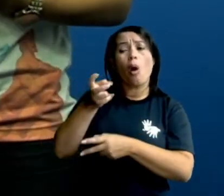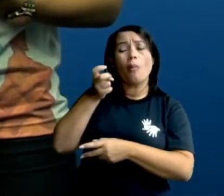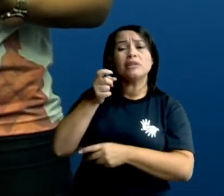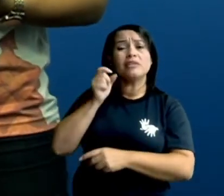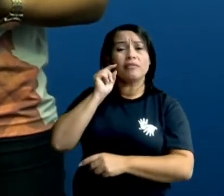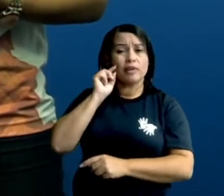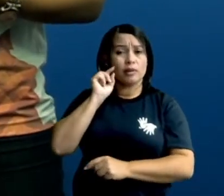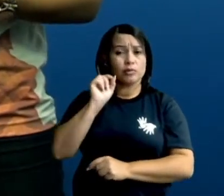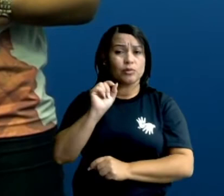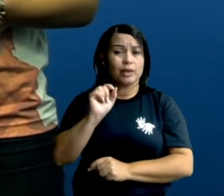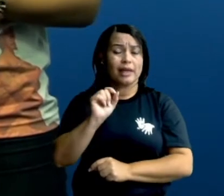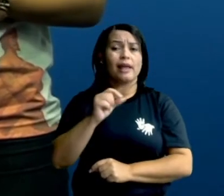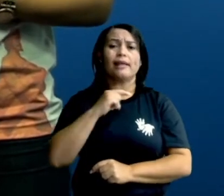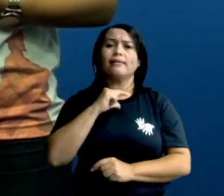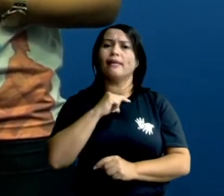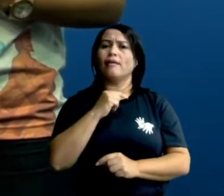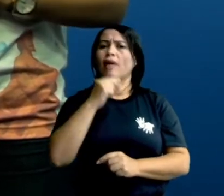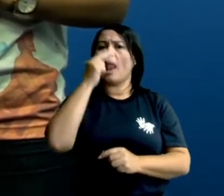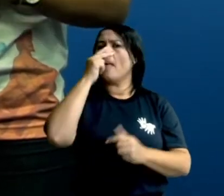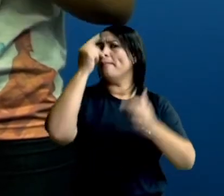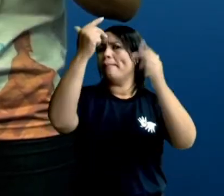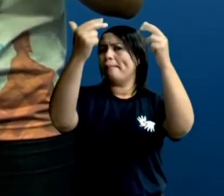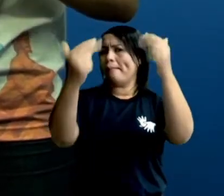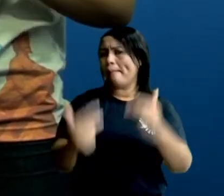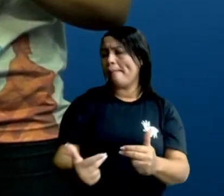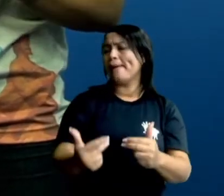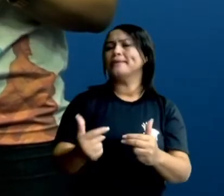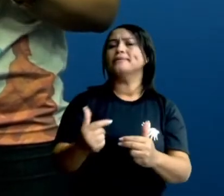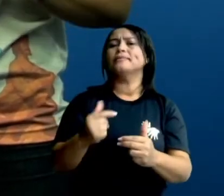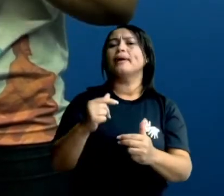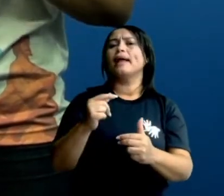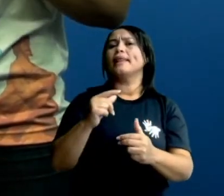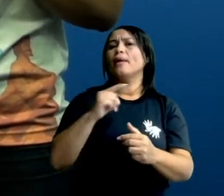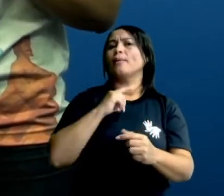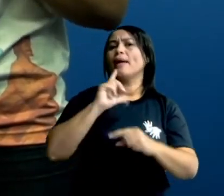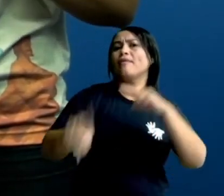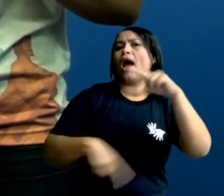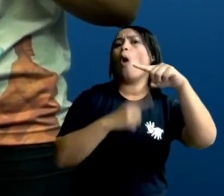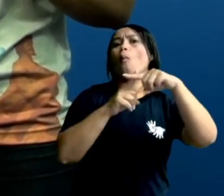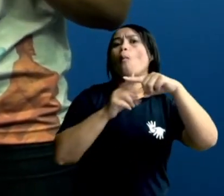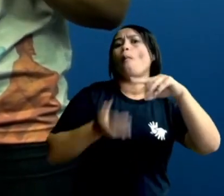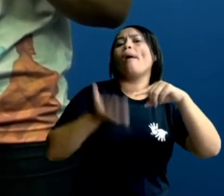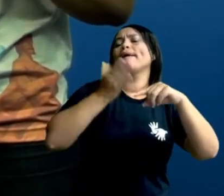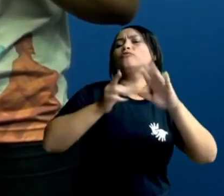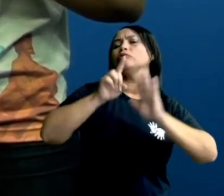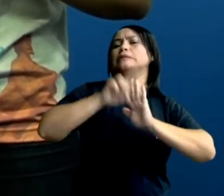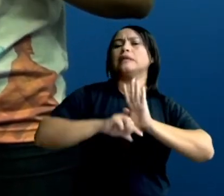ele foi na mesma proporção, não é isso? Não aumentou e nem